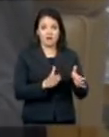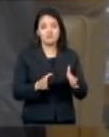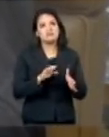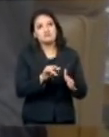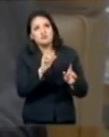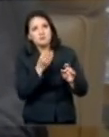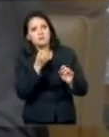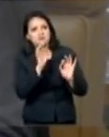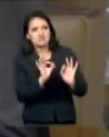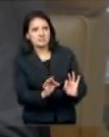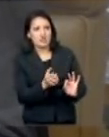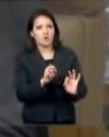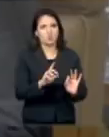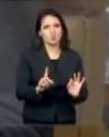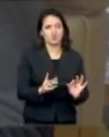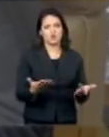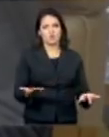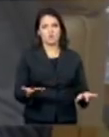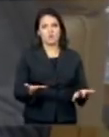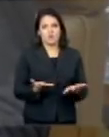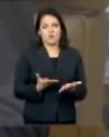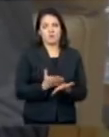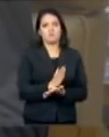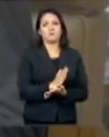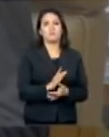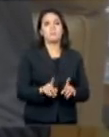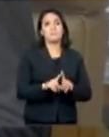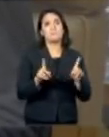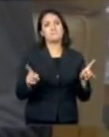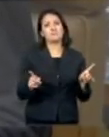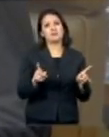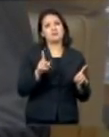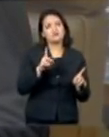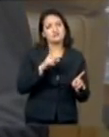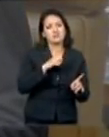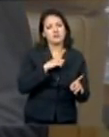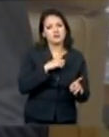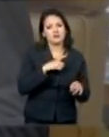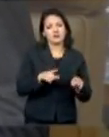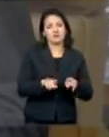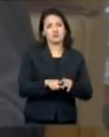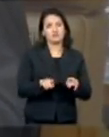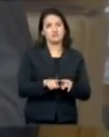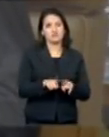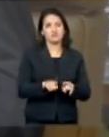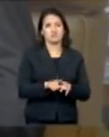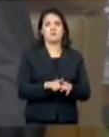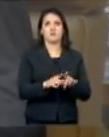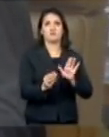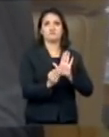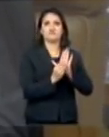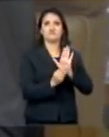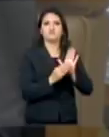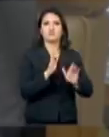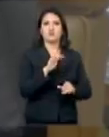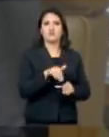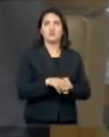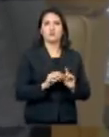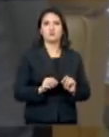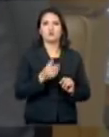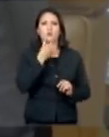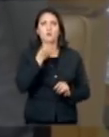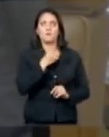e substanciosa a passagem de seu voto o eminente